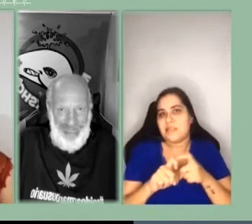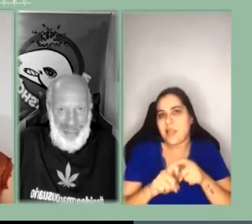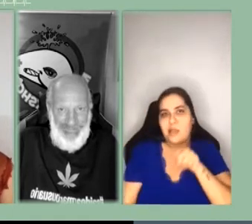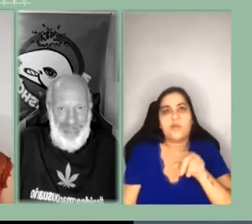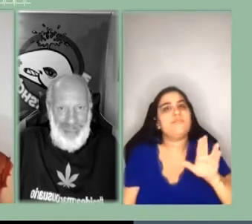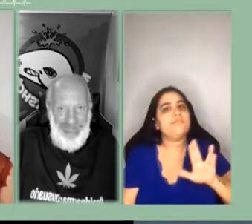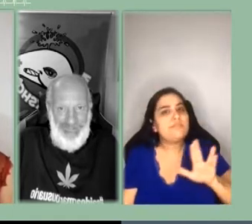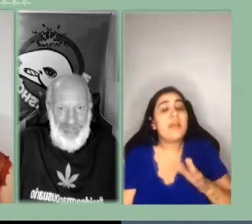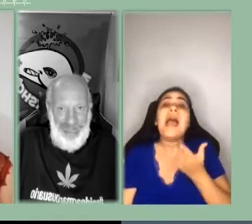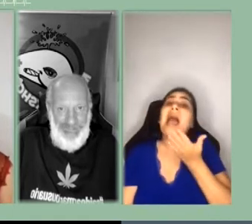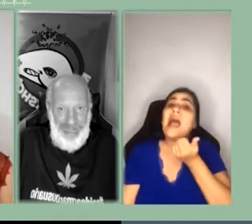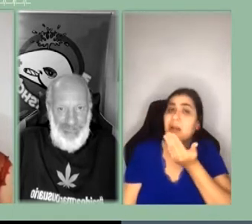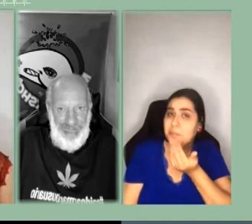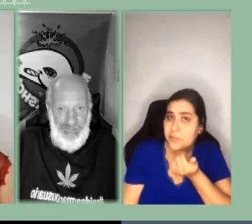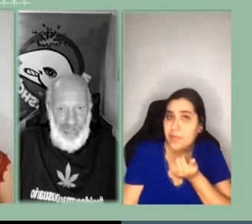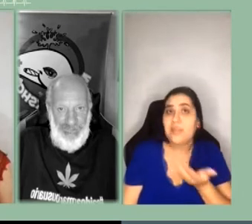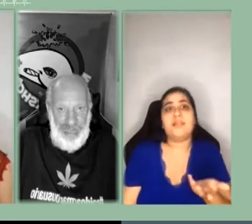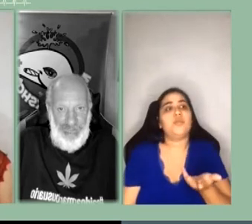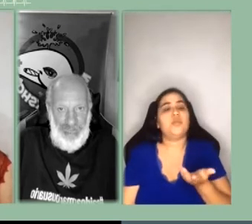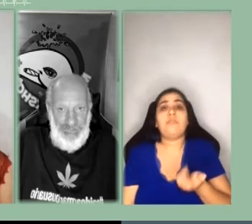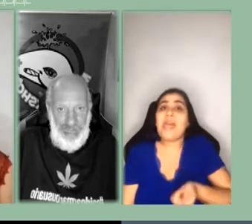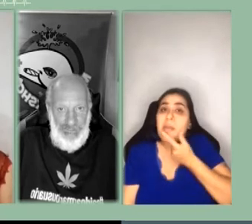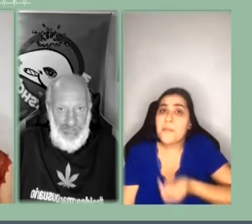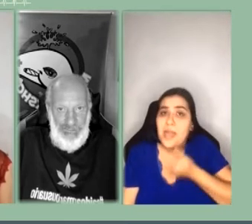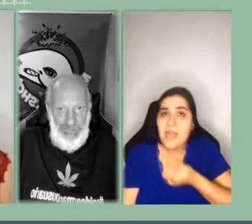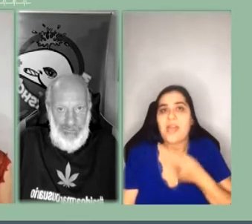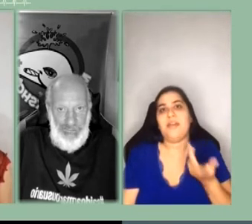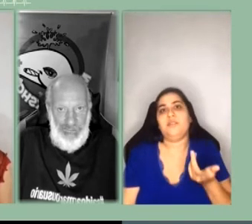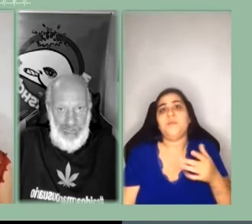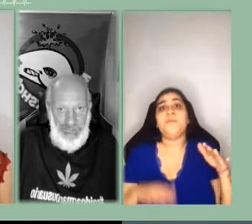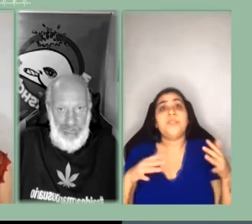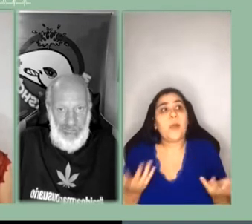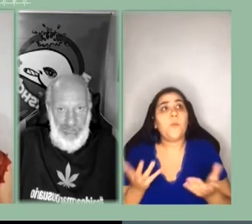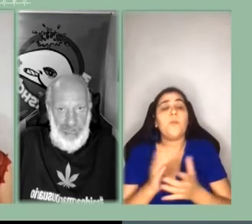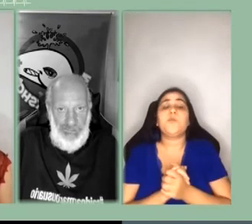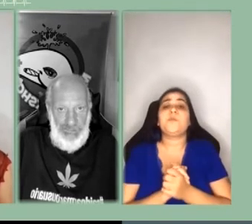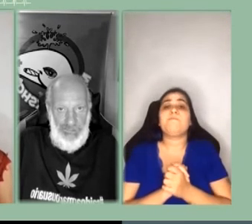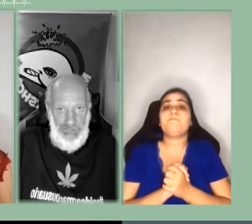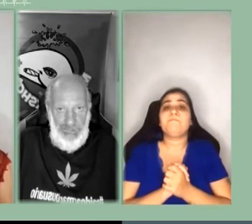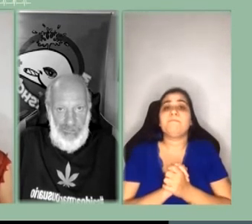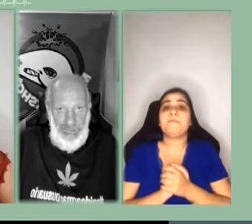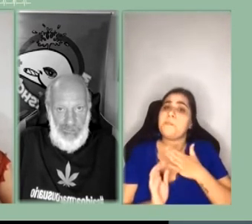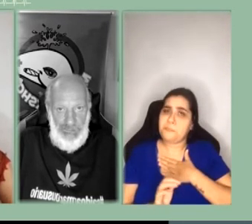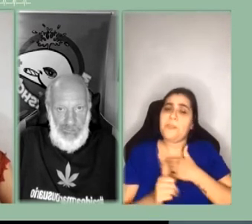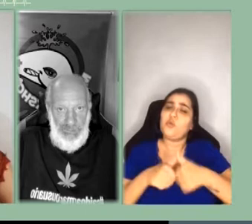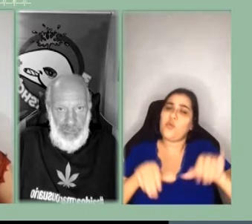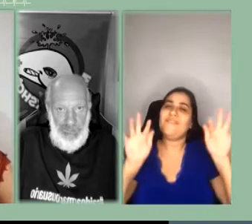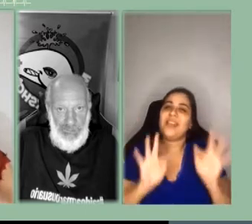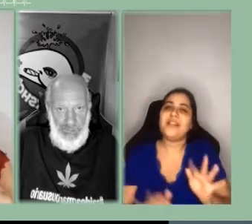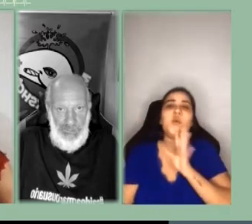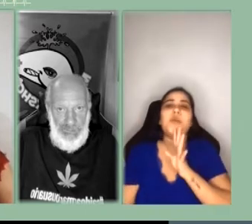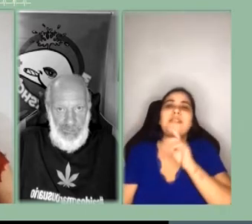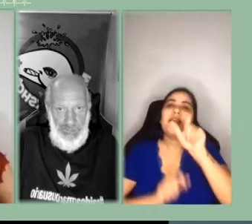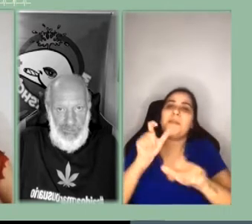como alimento, né, como remédio. Então, assim, eu estou muito feliz de conhecer pessoas, né,